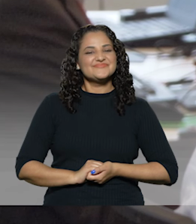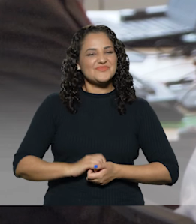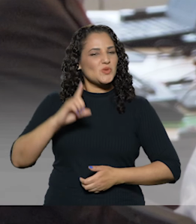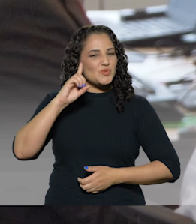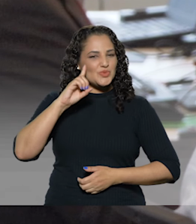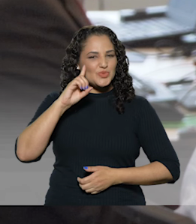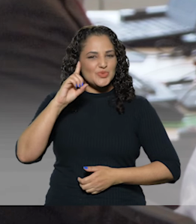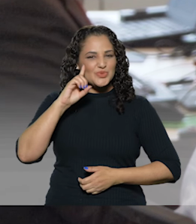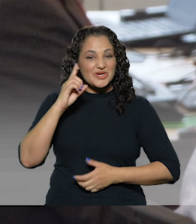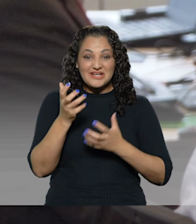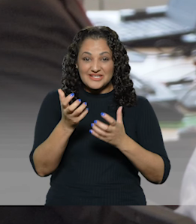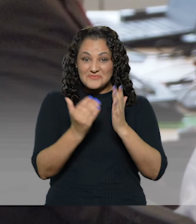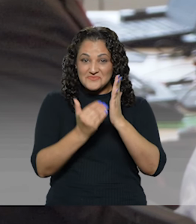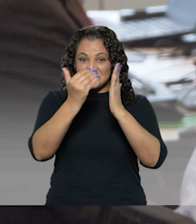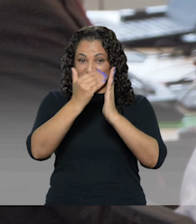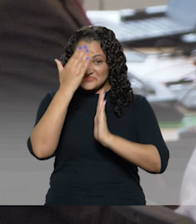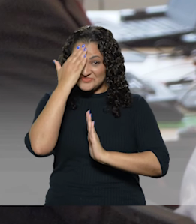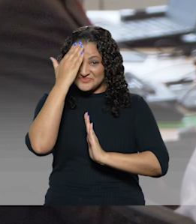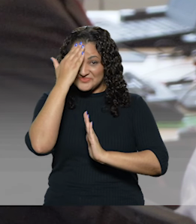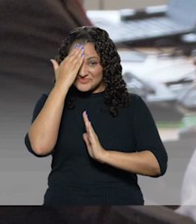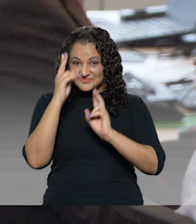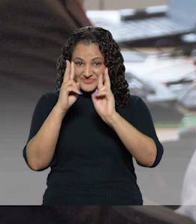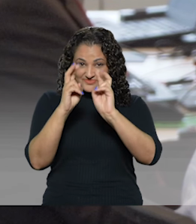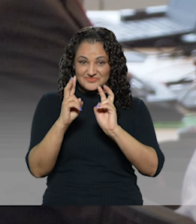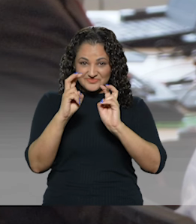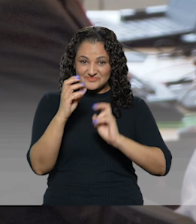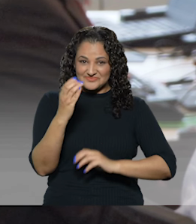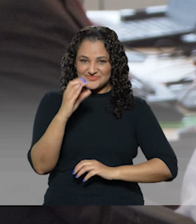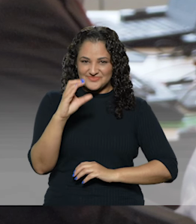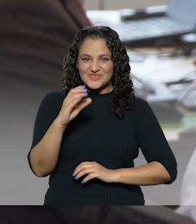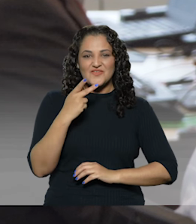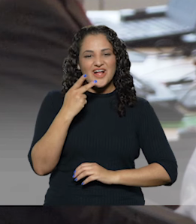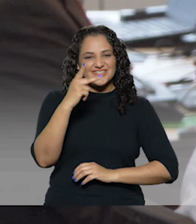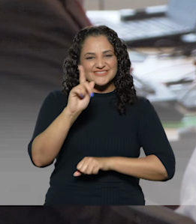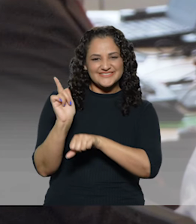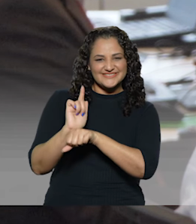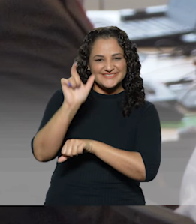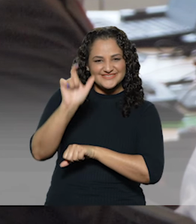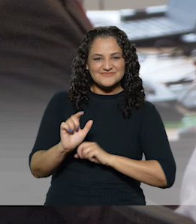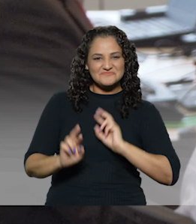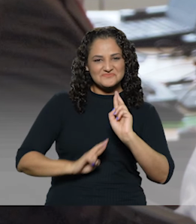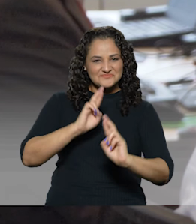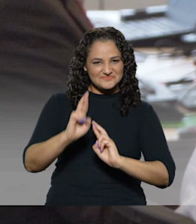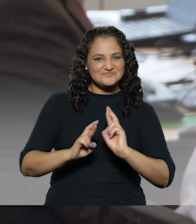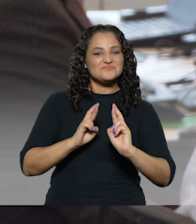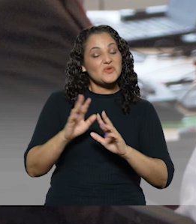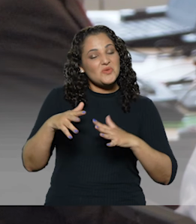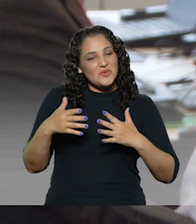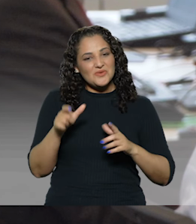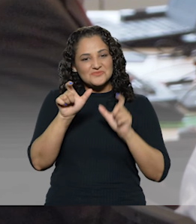Bom, esse é o nosso dia a dia. Quer saber mais sobre os nossos fundos de crédito? Fale com o seu